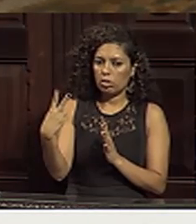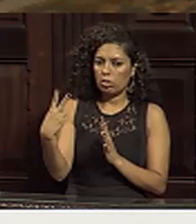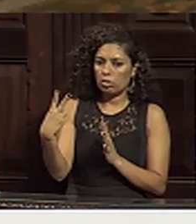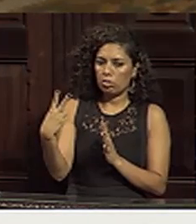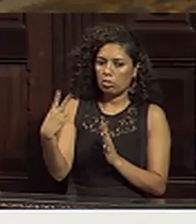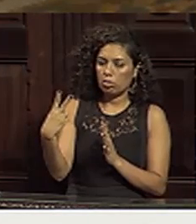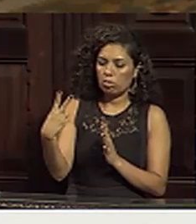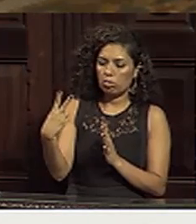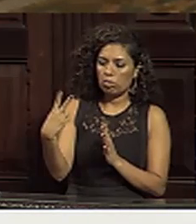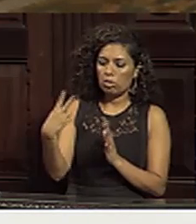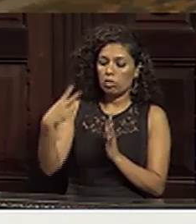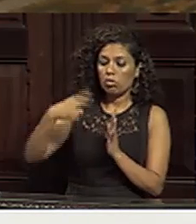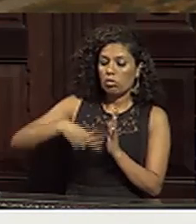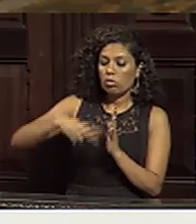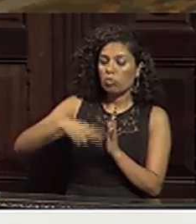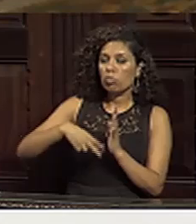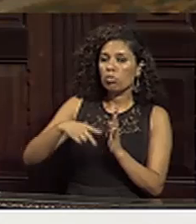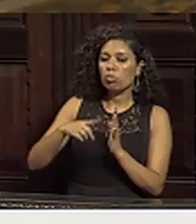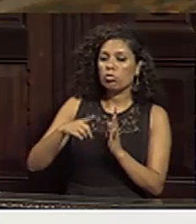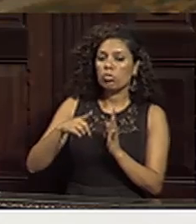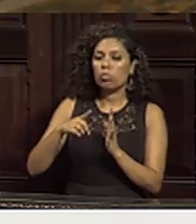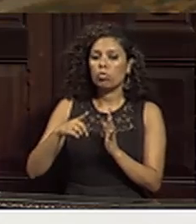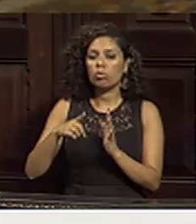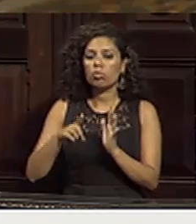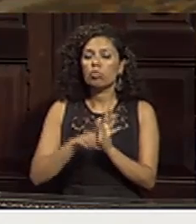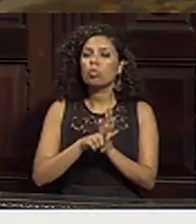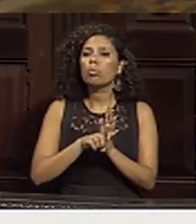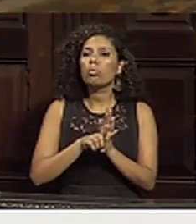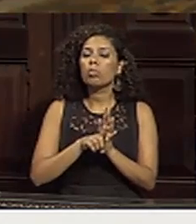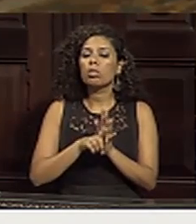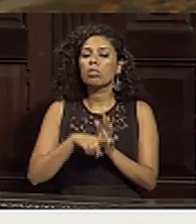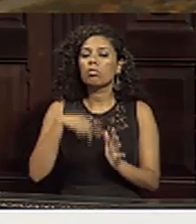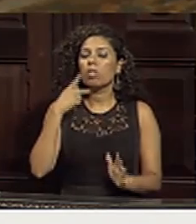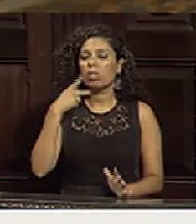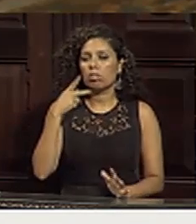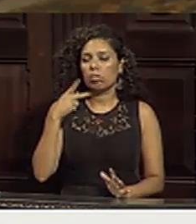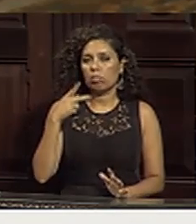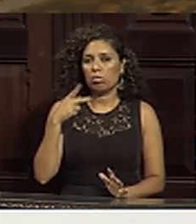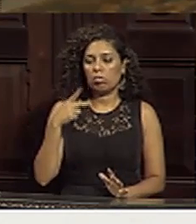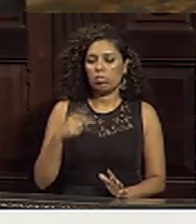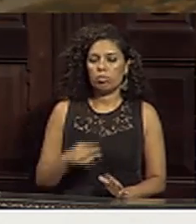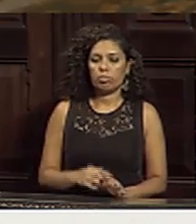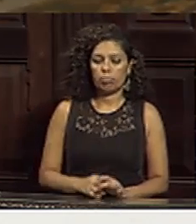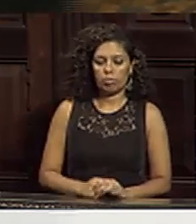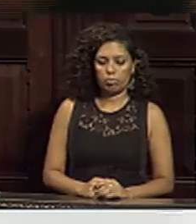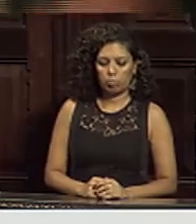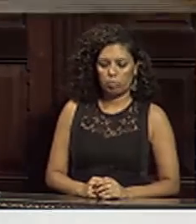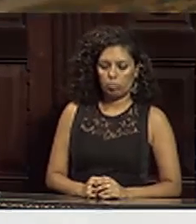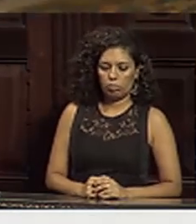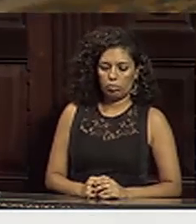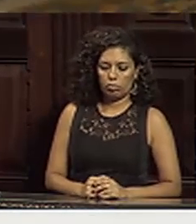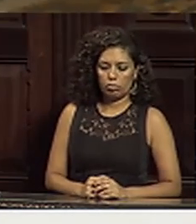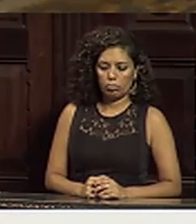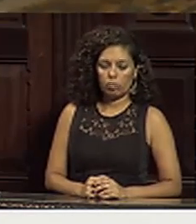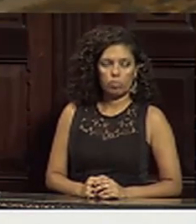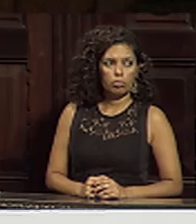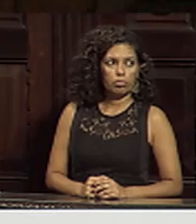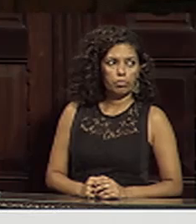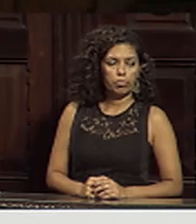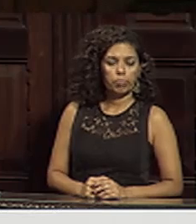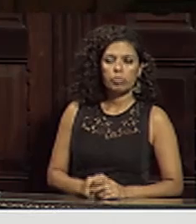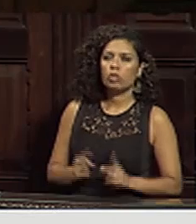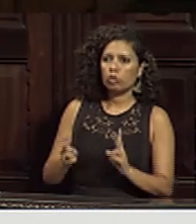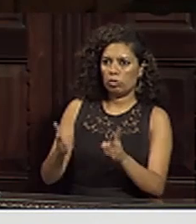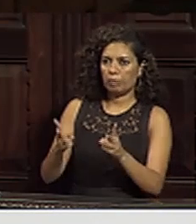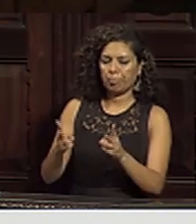Eros Graus no Jornal Globo de hoje, mas quero somente compreender a posição de Vossa Excelência para que eu possa... E dava a